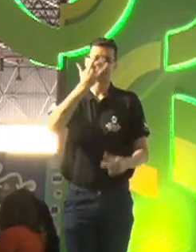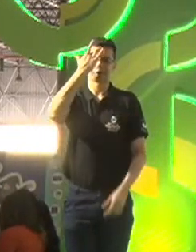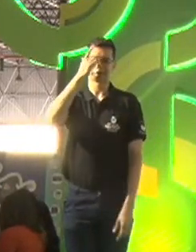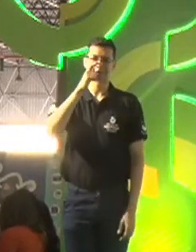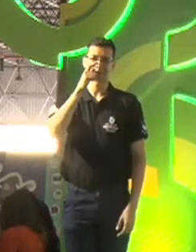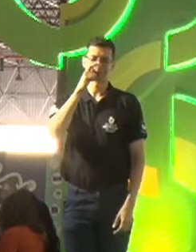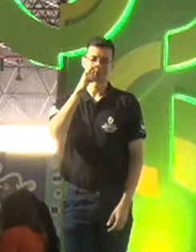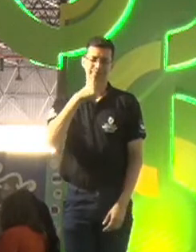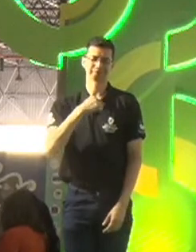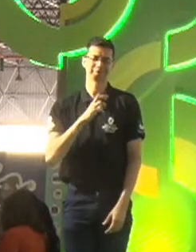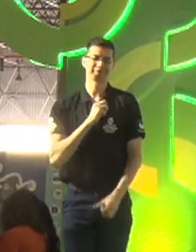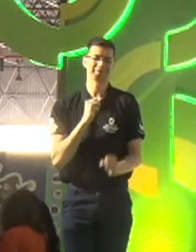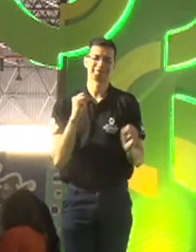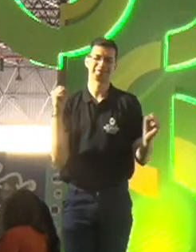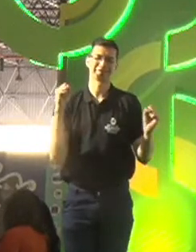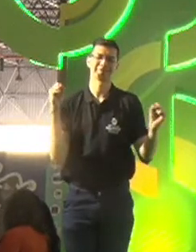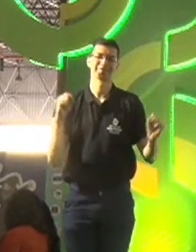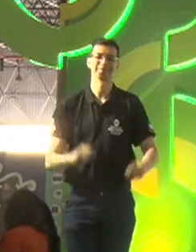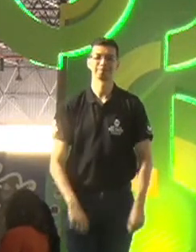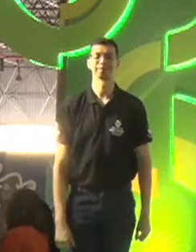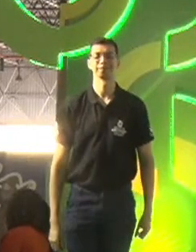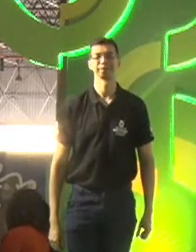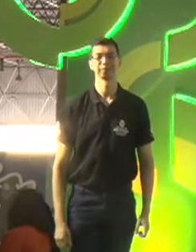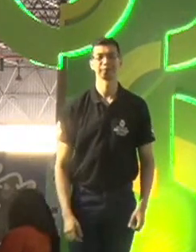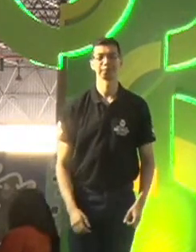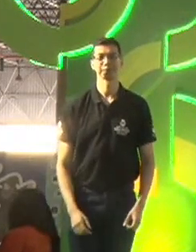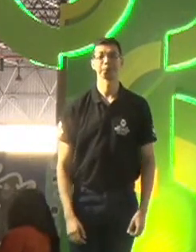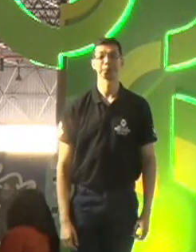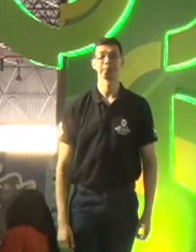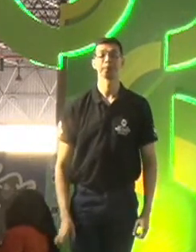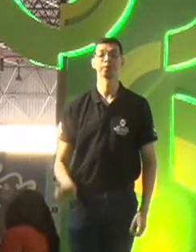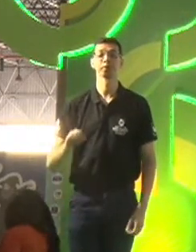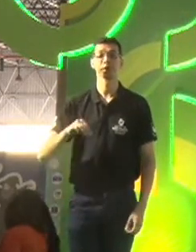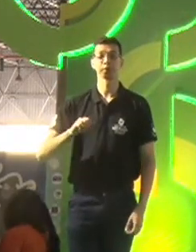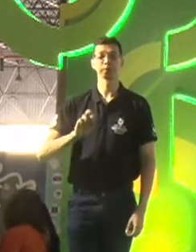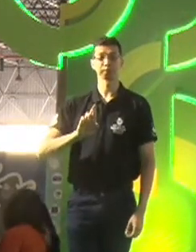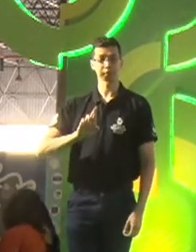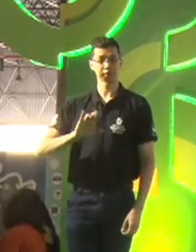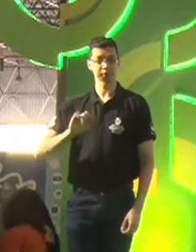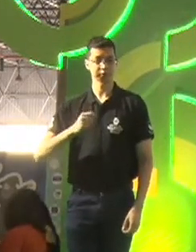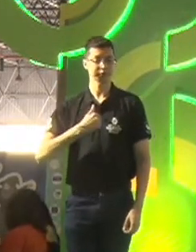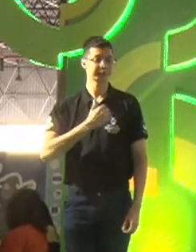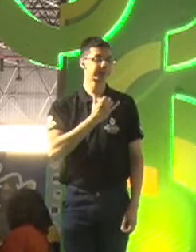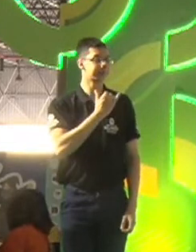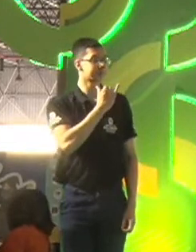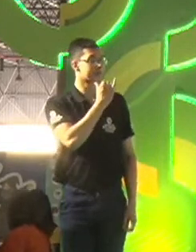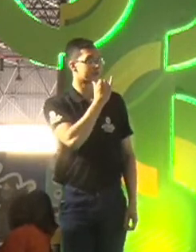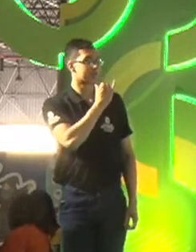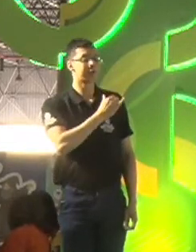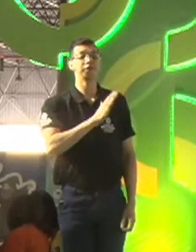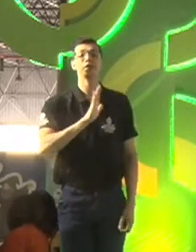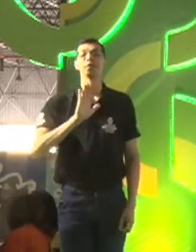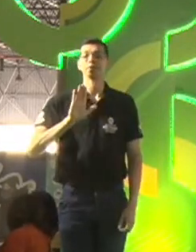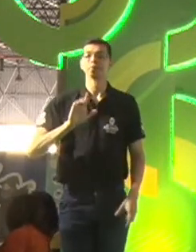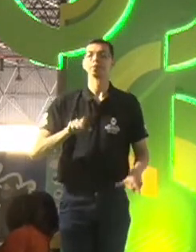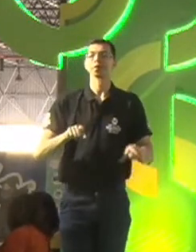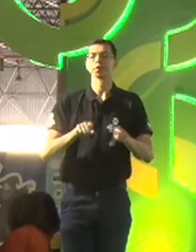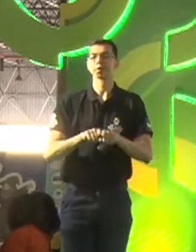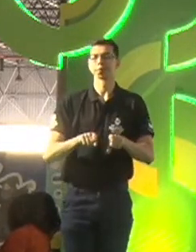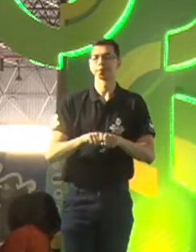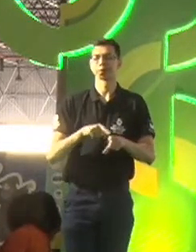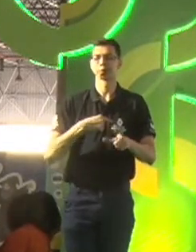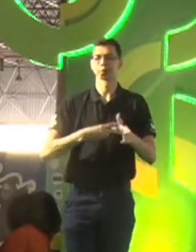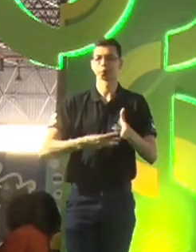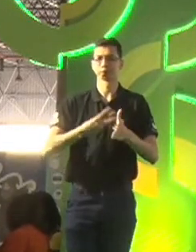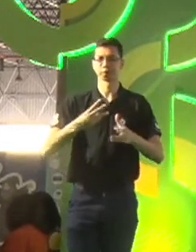eu adoro massa é E aí só para citar um terceiro Case aqui